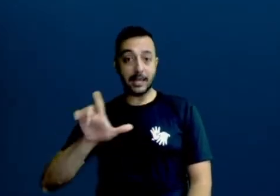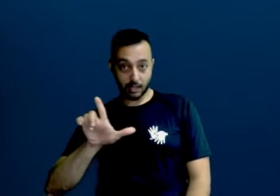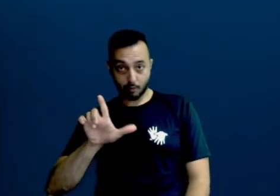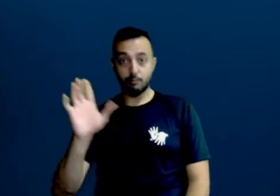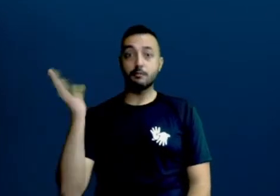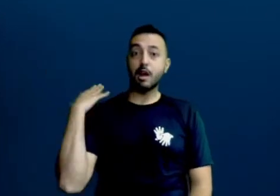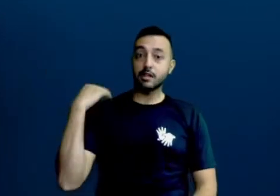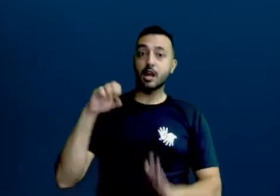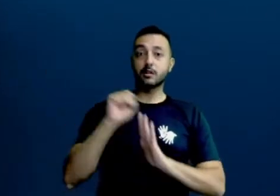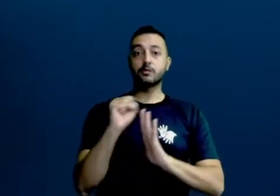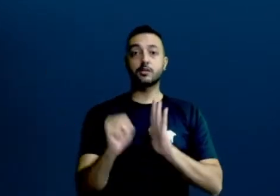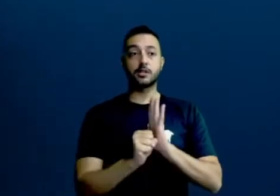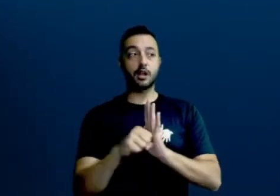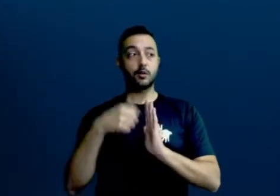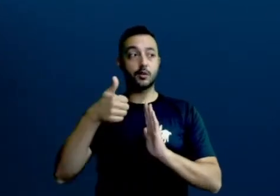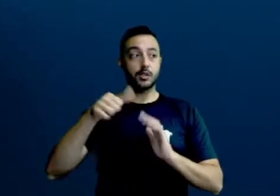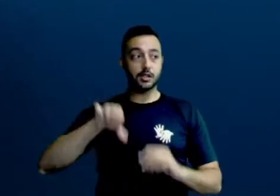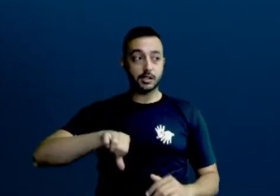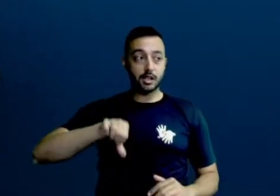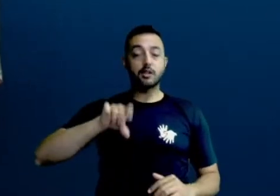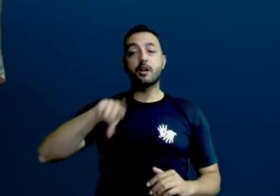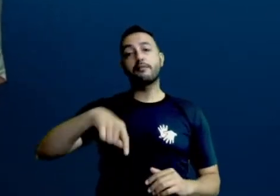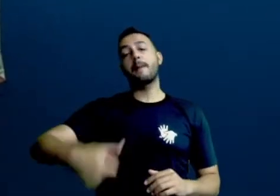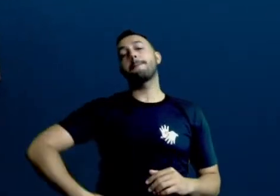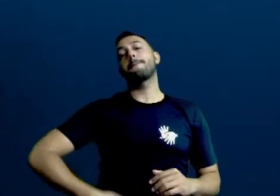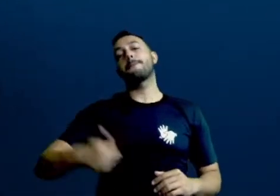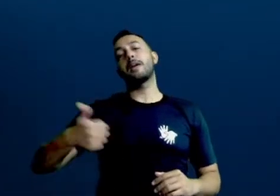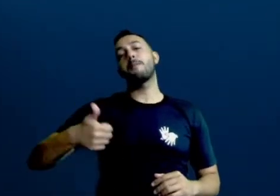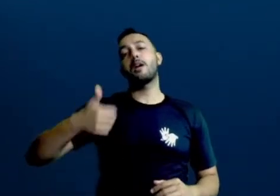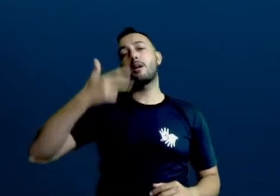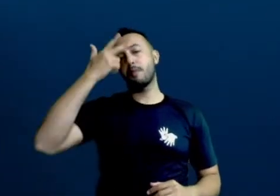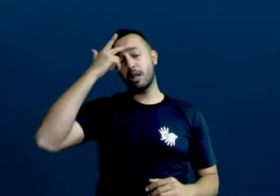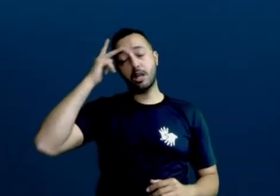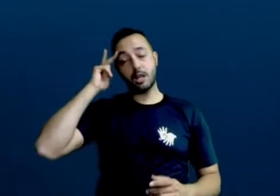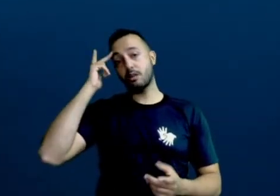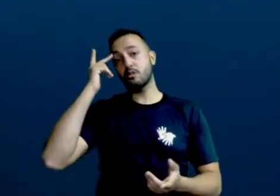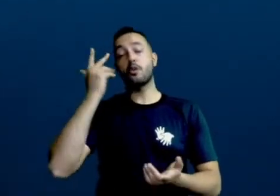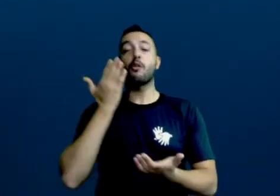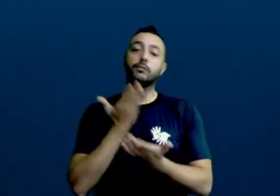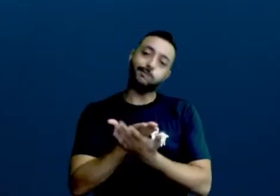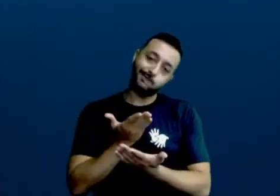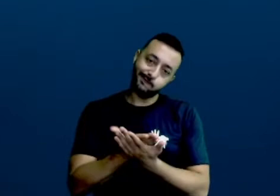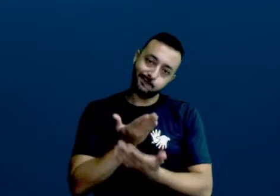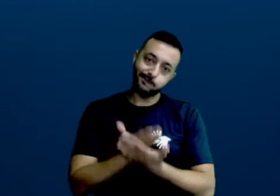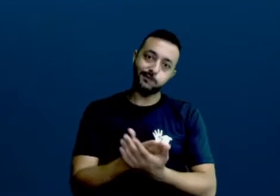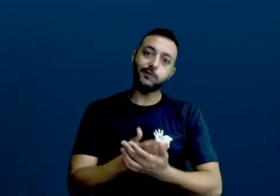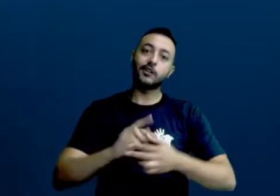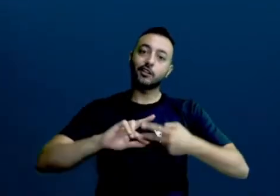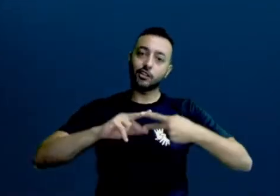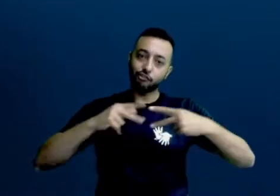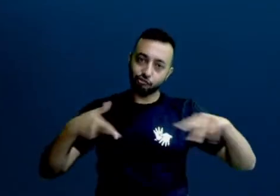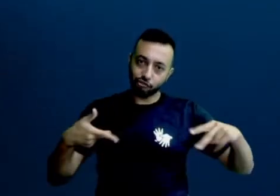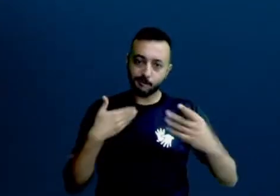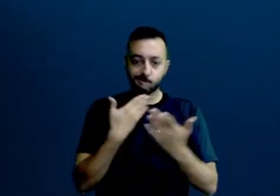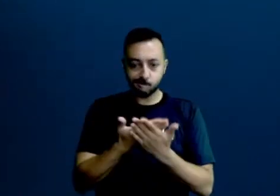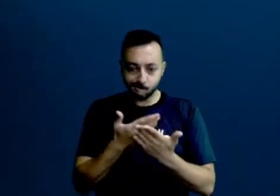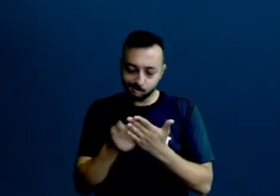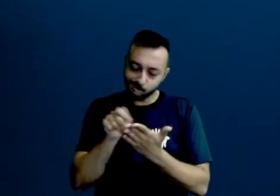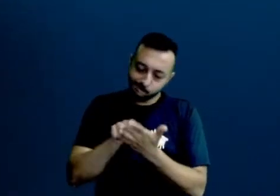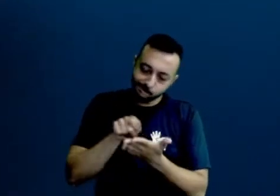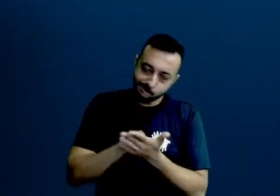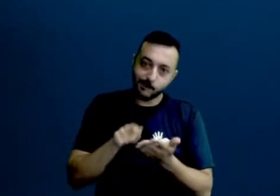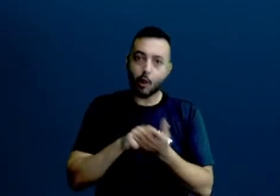século 19 foi a primeira pessoa a tratar a trazer conceitos da genética portanto